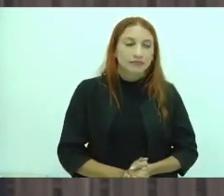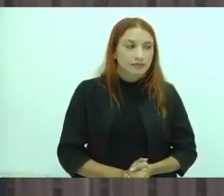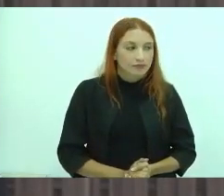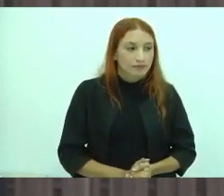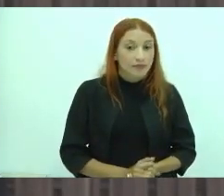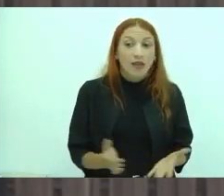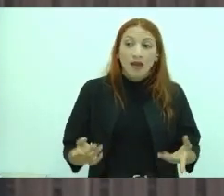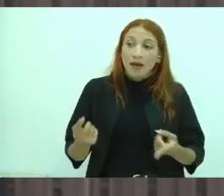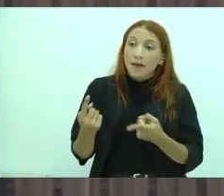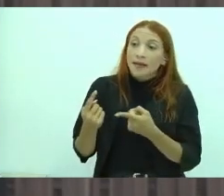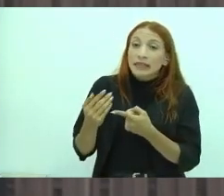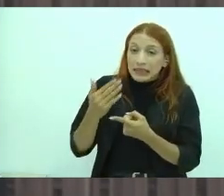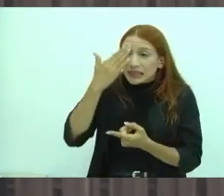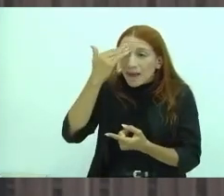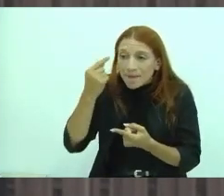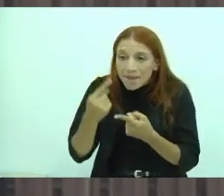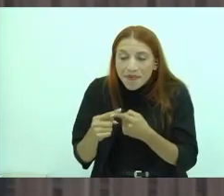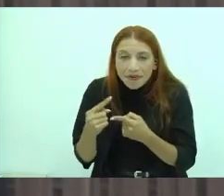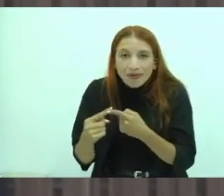Sabe por quê, Marcos?